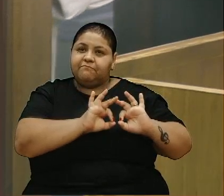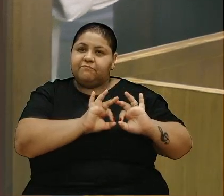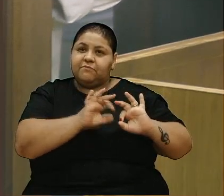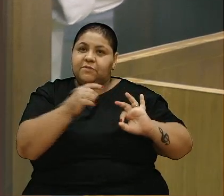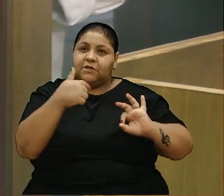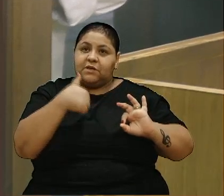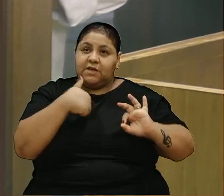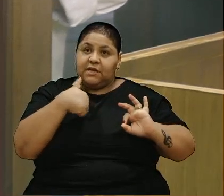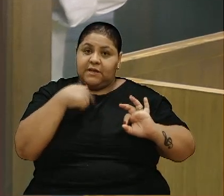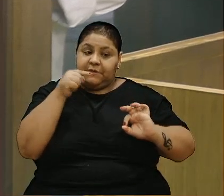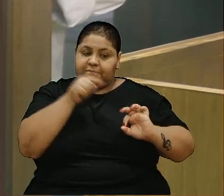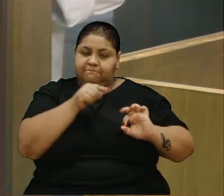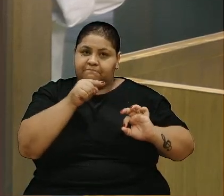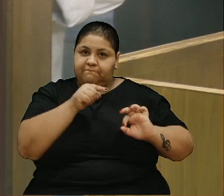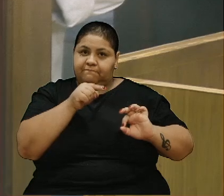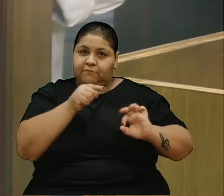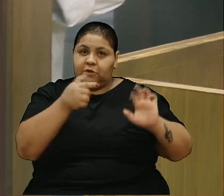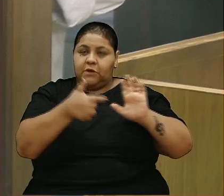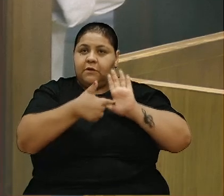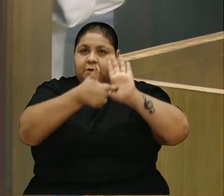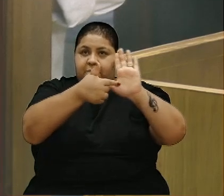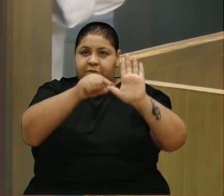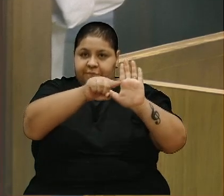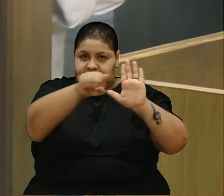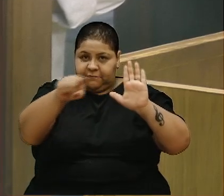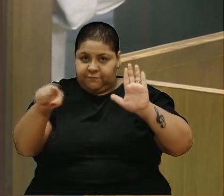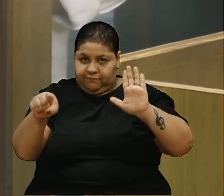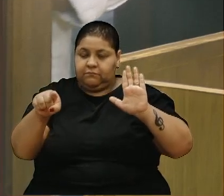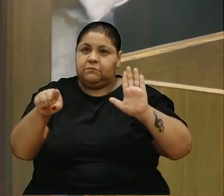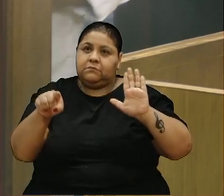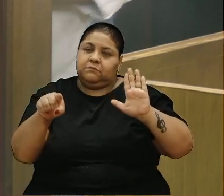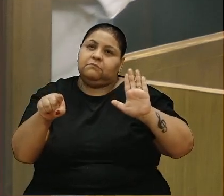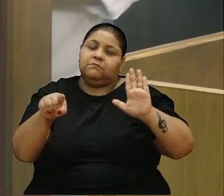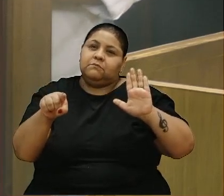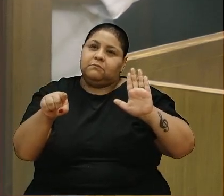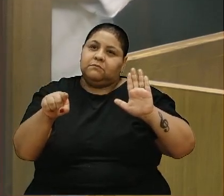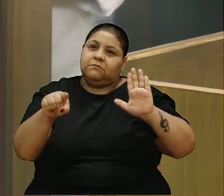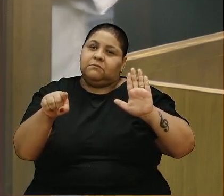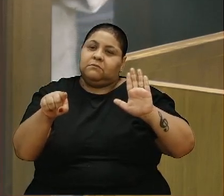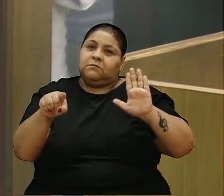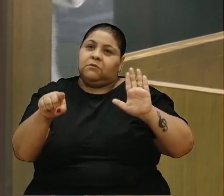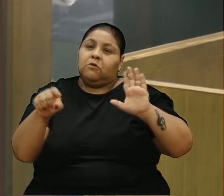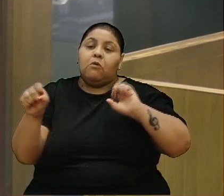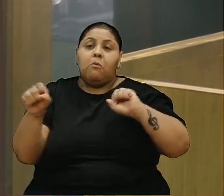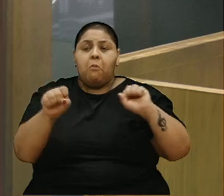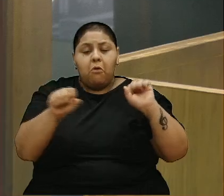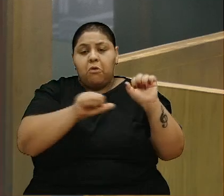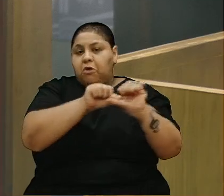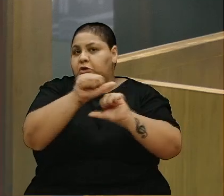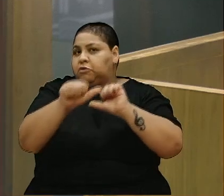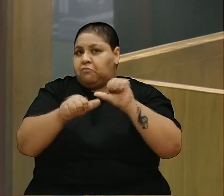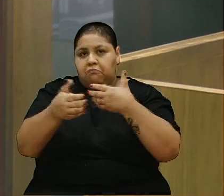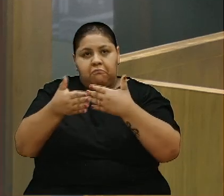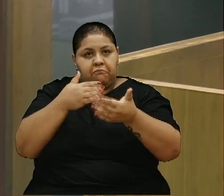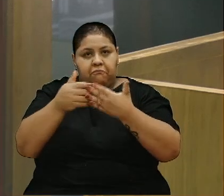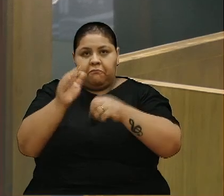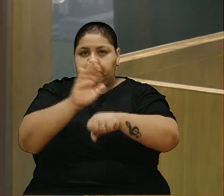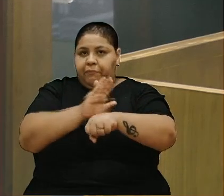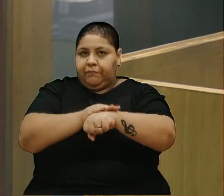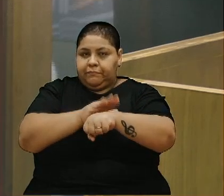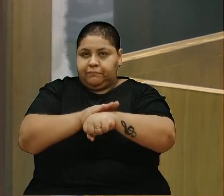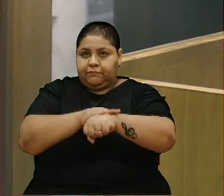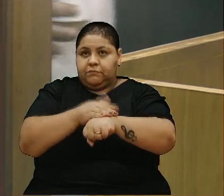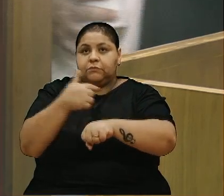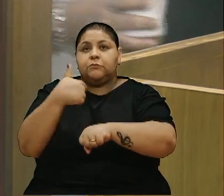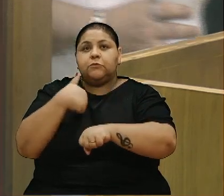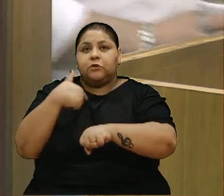este planejamento, estou apresentando hoje para vocês, ele pode ser mudado a qualquer momento. E